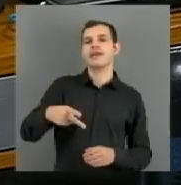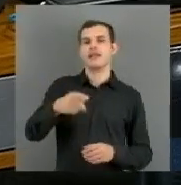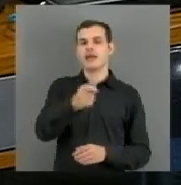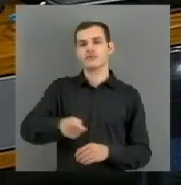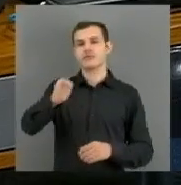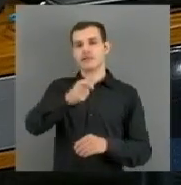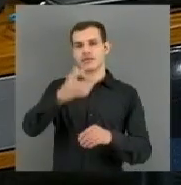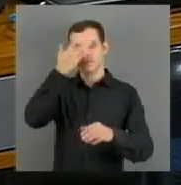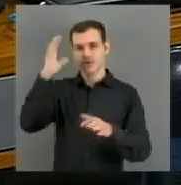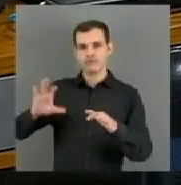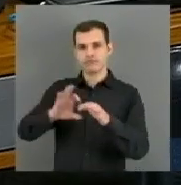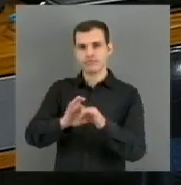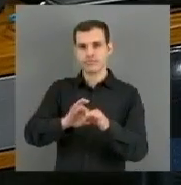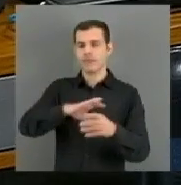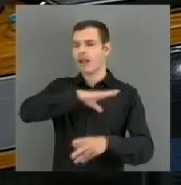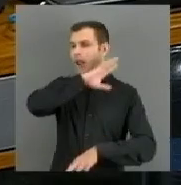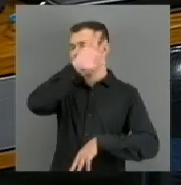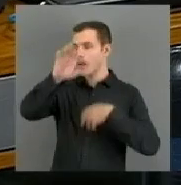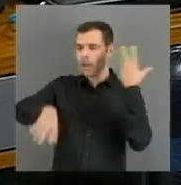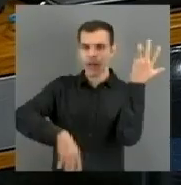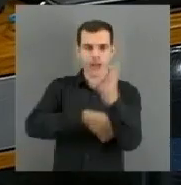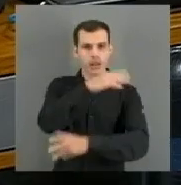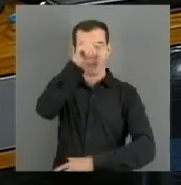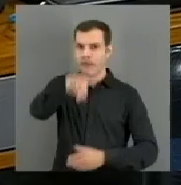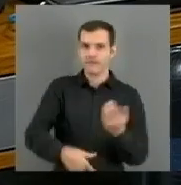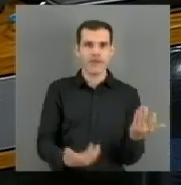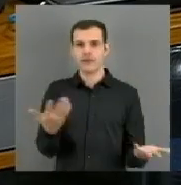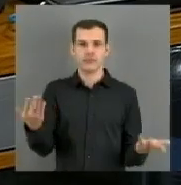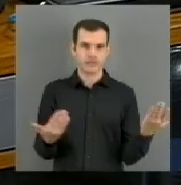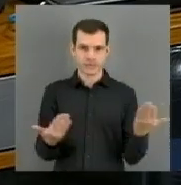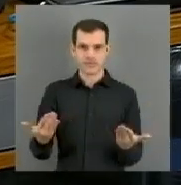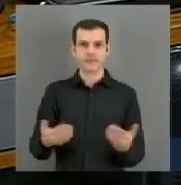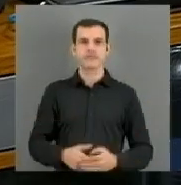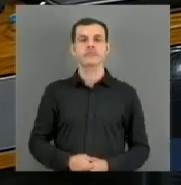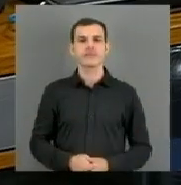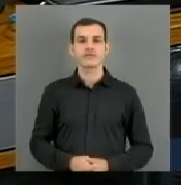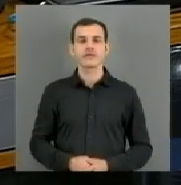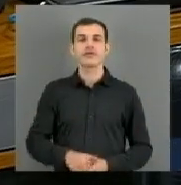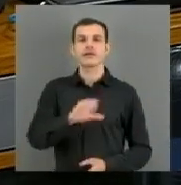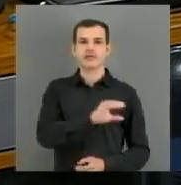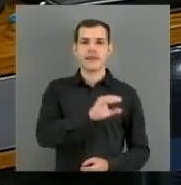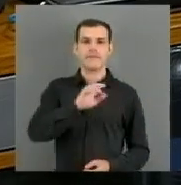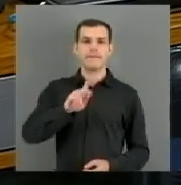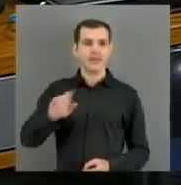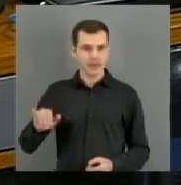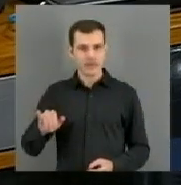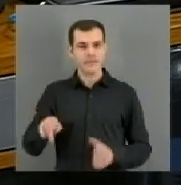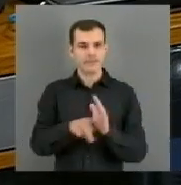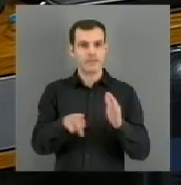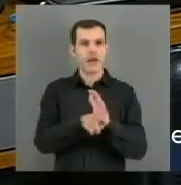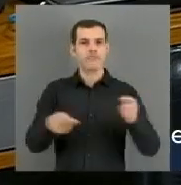inferno, na CPI das apostas esportivas, instalada na Câmara dos